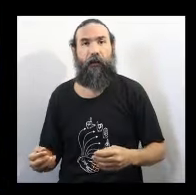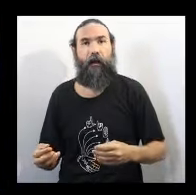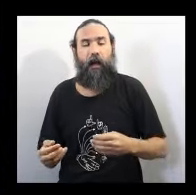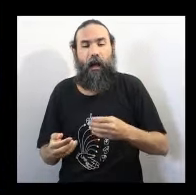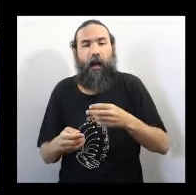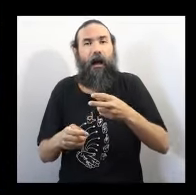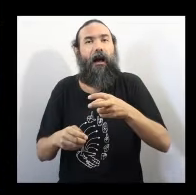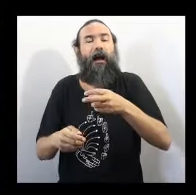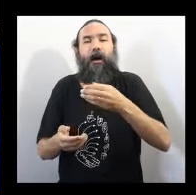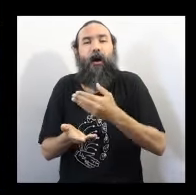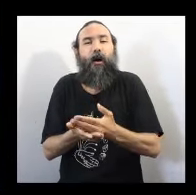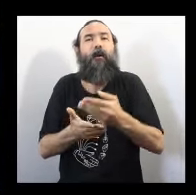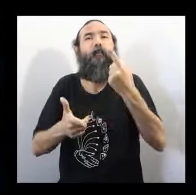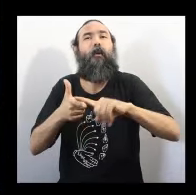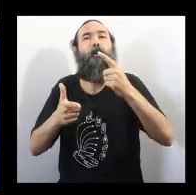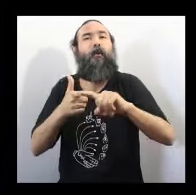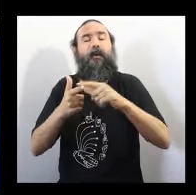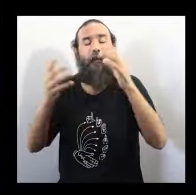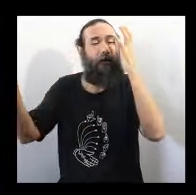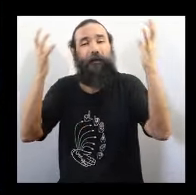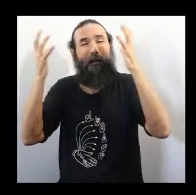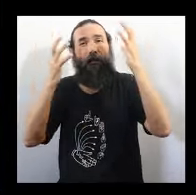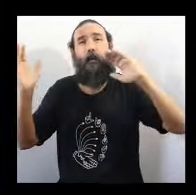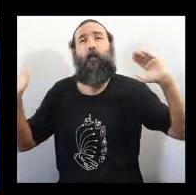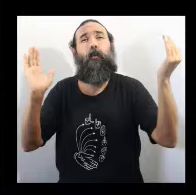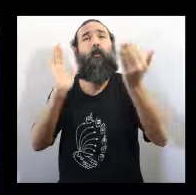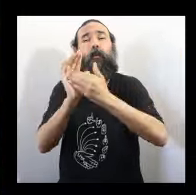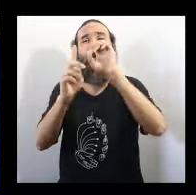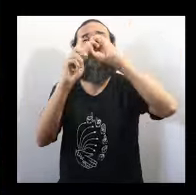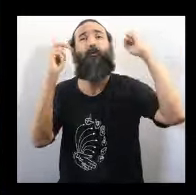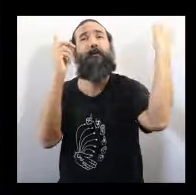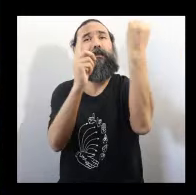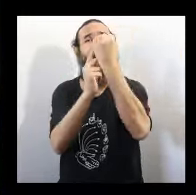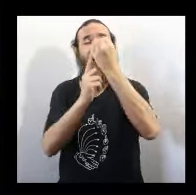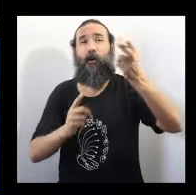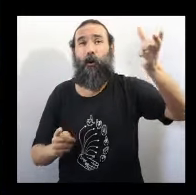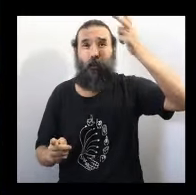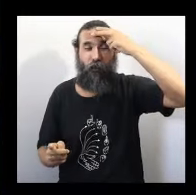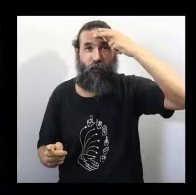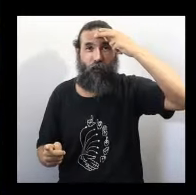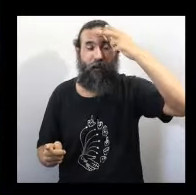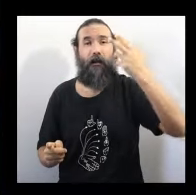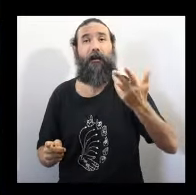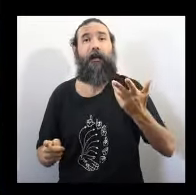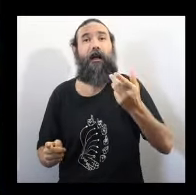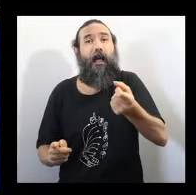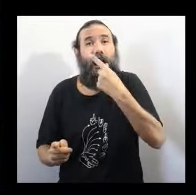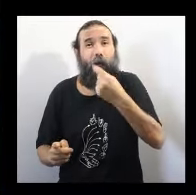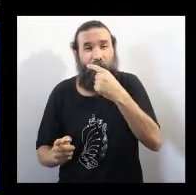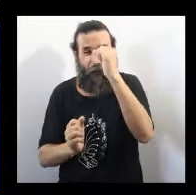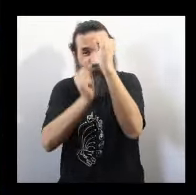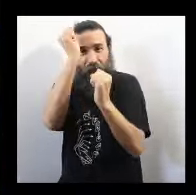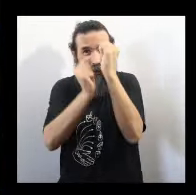e mexe com toda estrutura social e cultural a entrega matutina de forma artificial